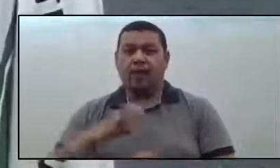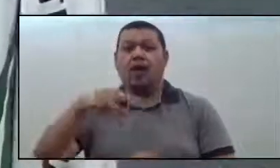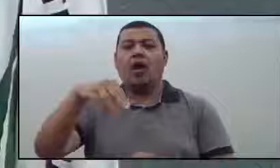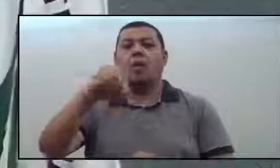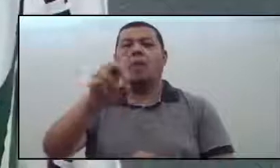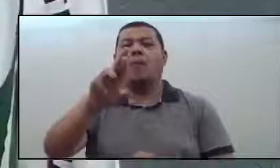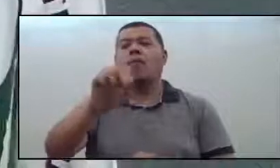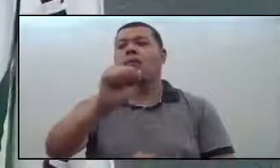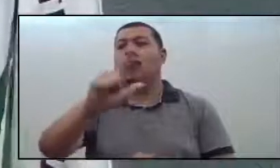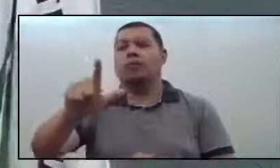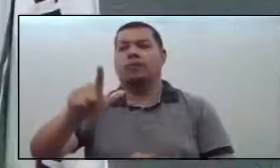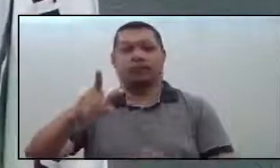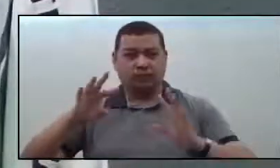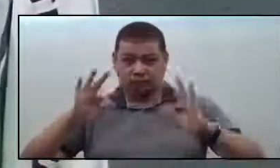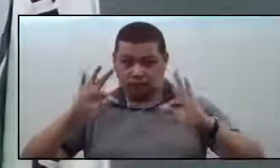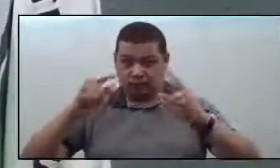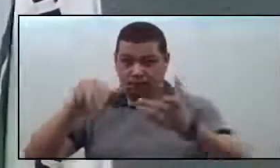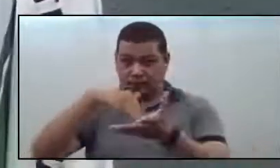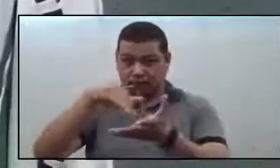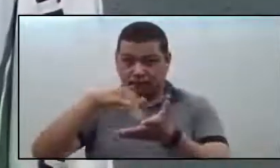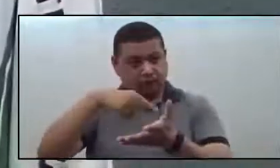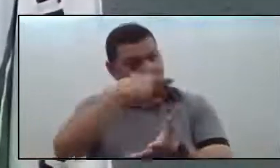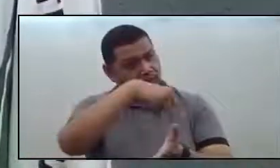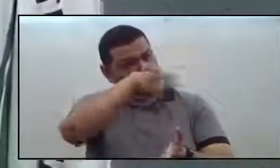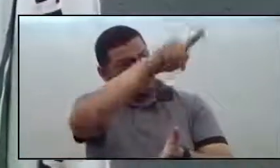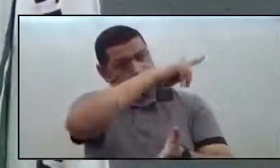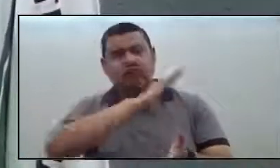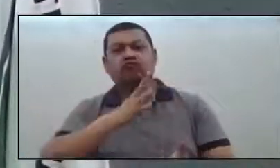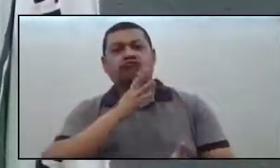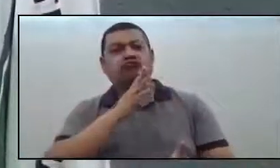Todos na Secretaria de Obra conhecem ele,